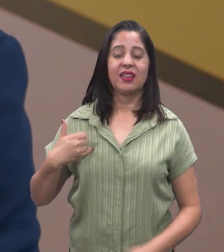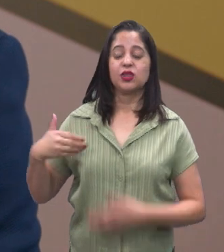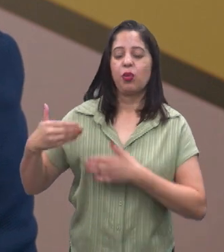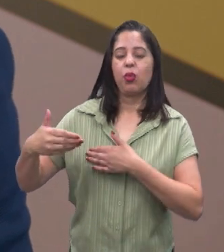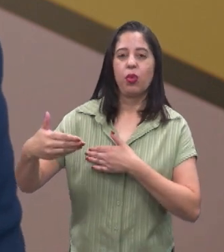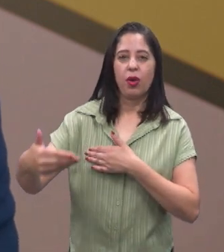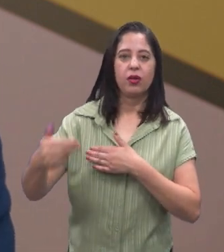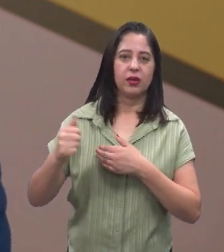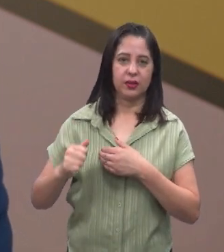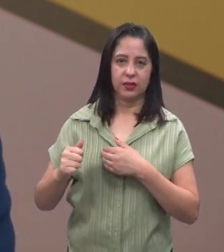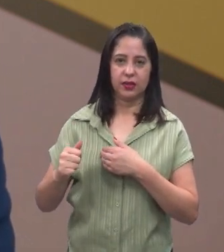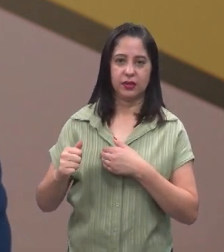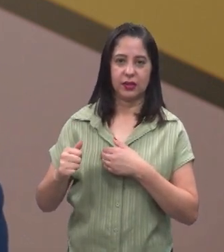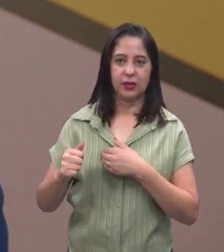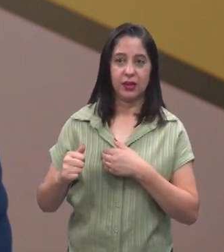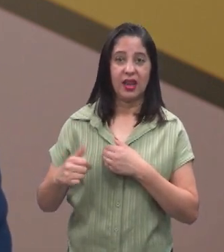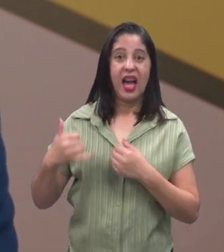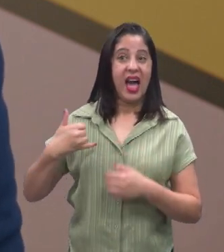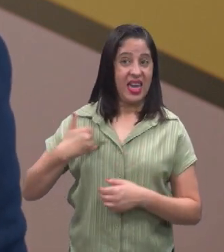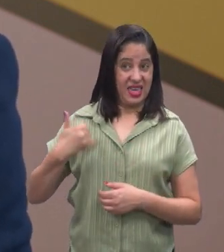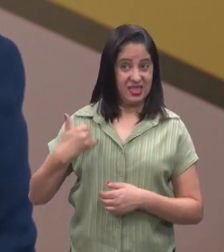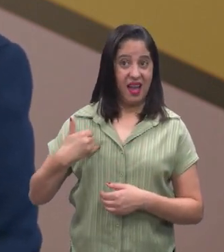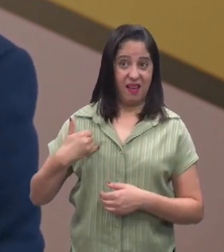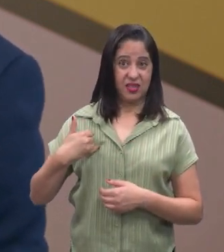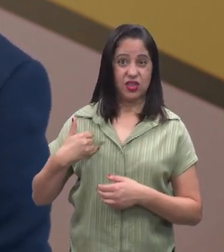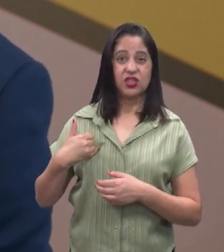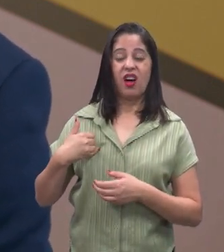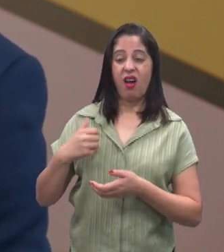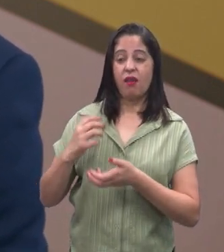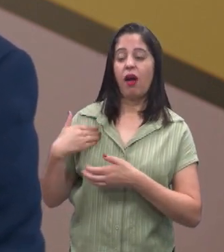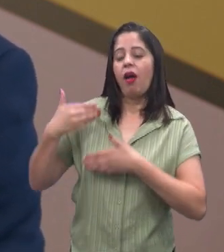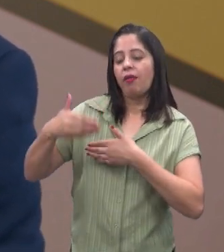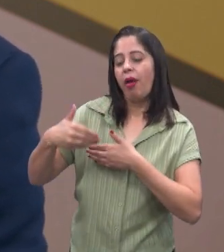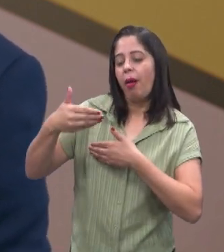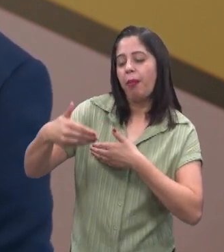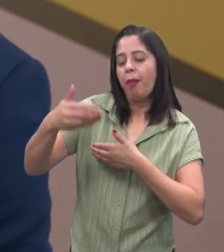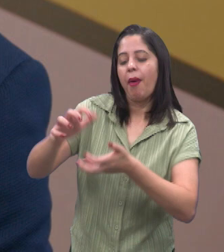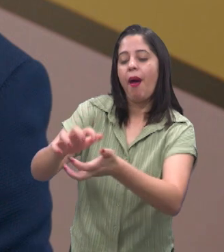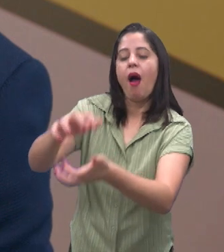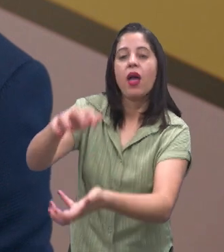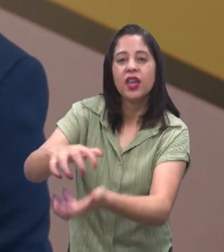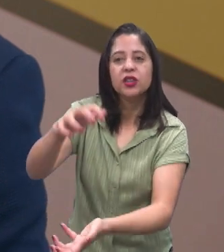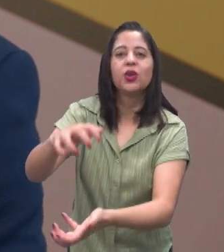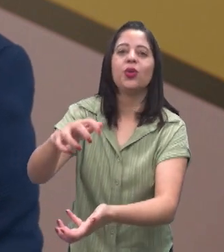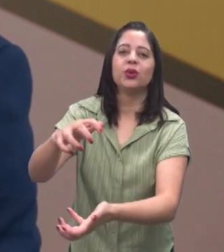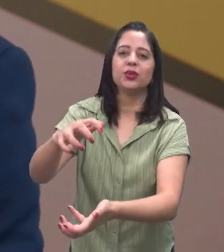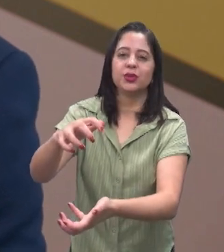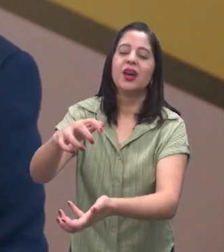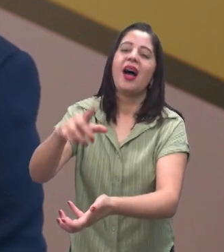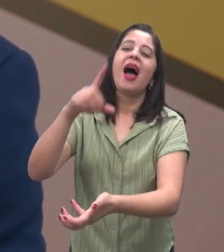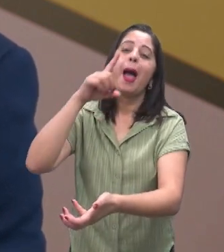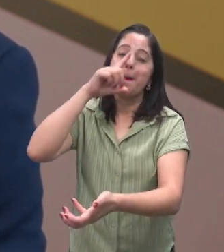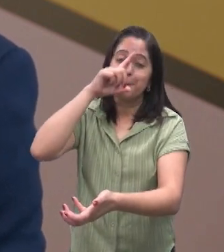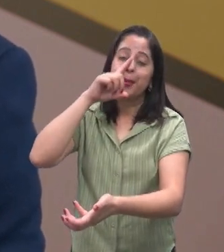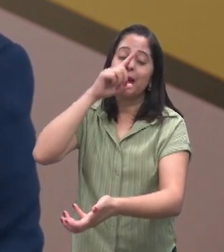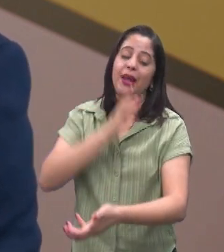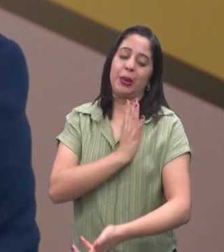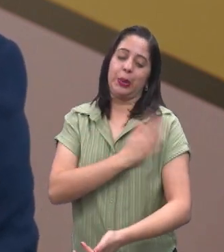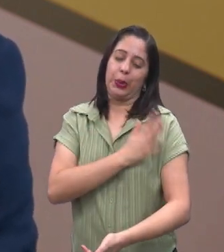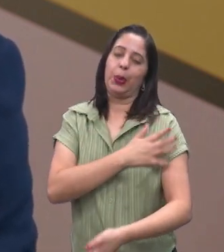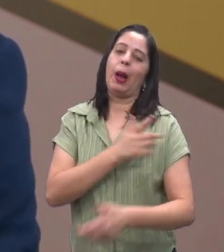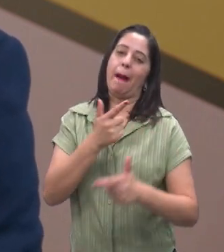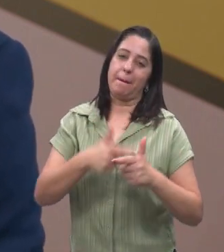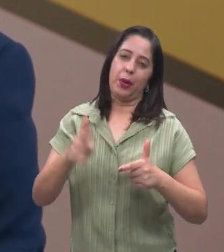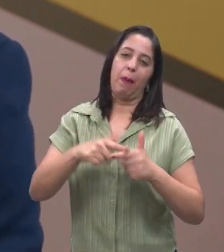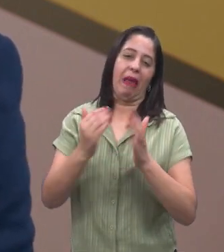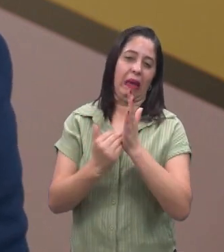Ou seja, o fator idade é um fator de risco. Quanto mais velho a gente fica, maior a chance da gente desenvolver doença coronária ou problemas